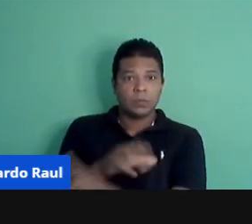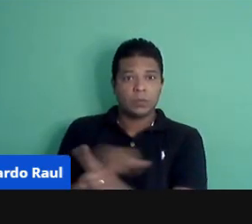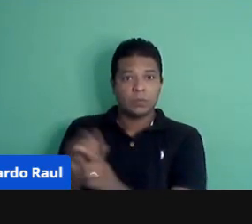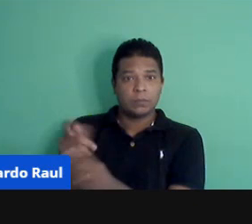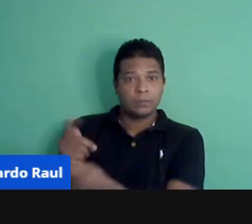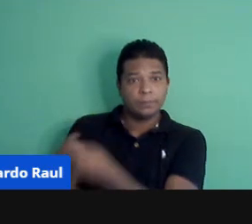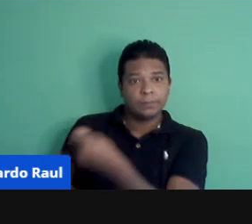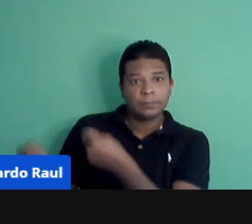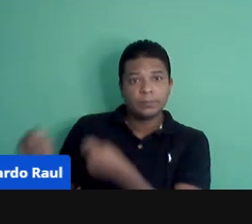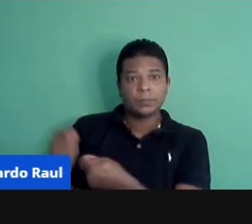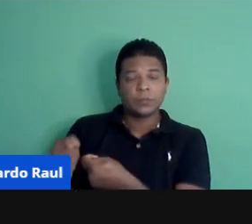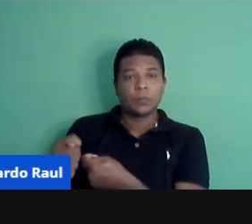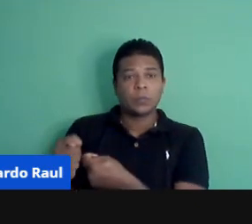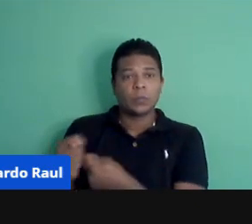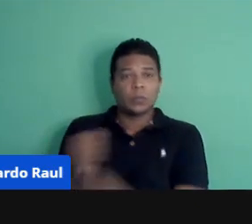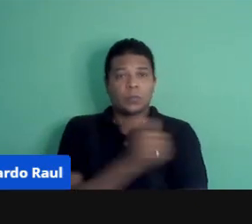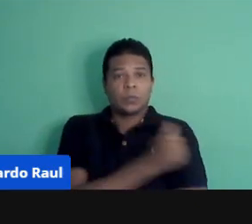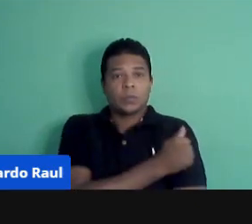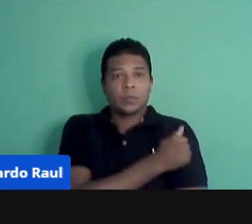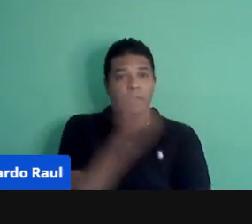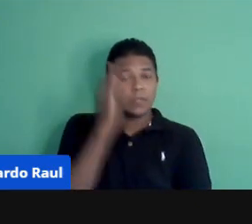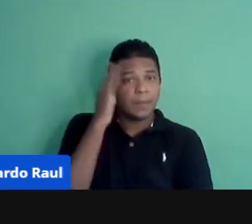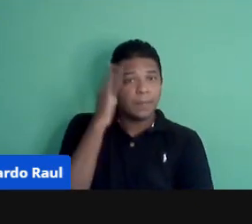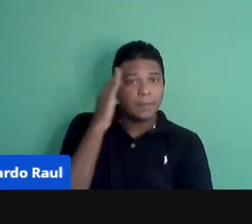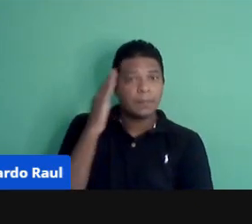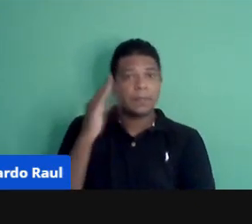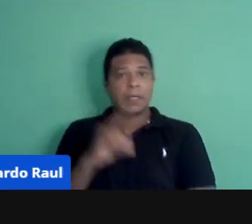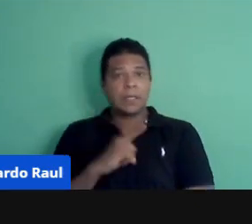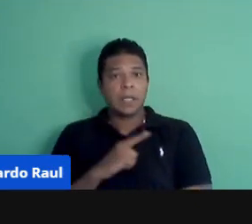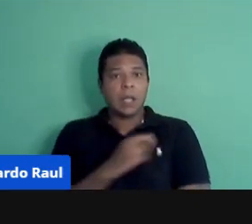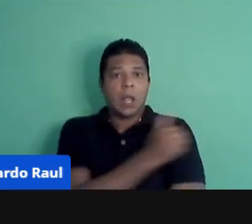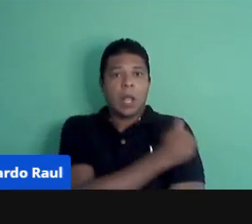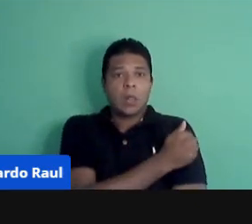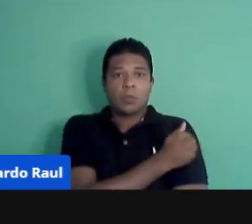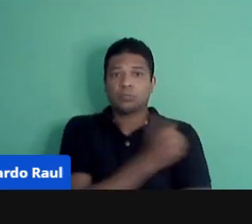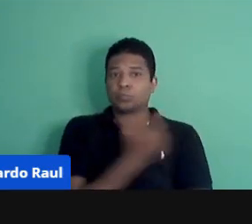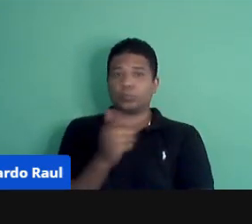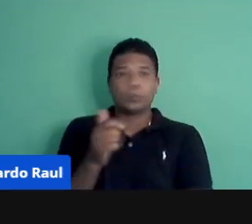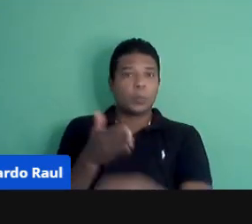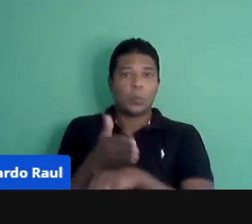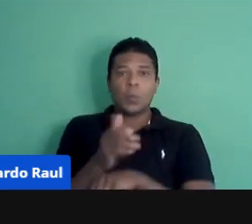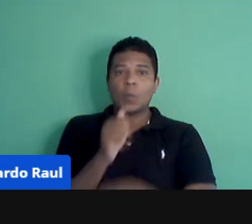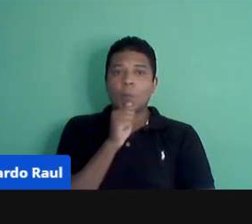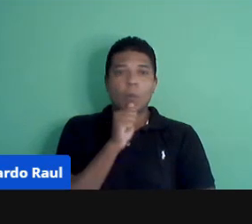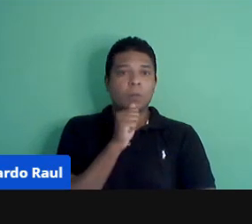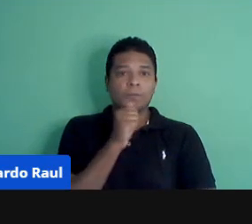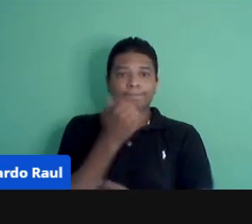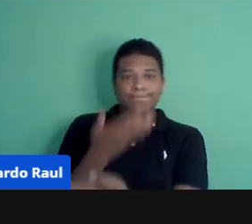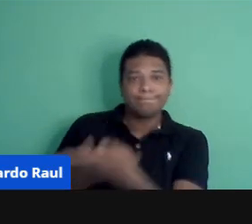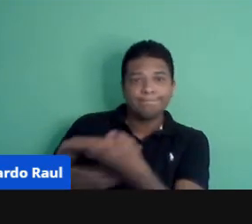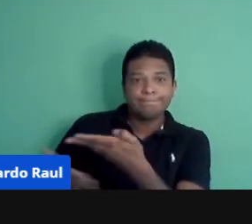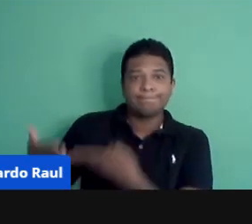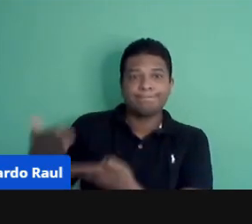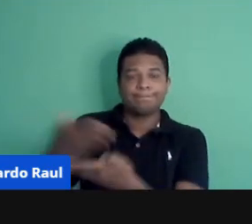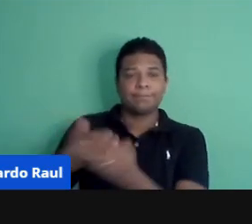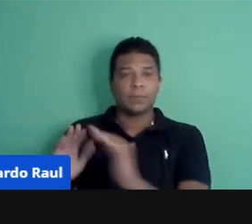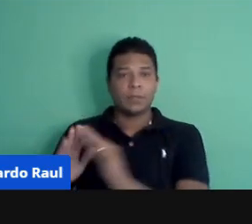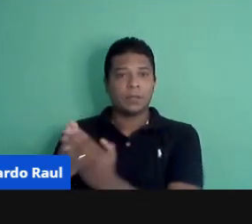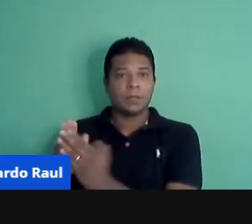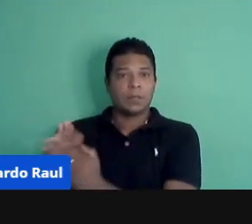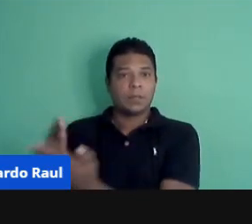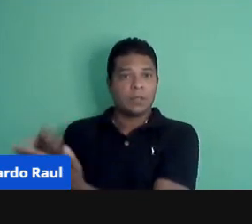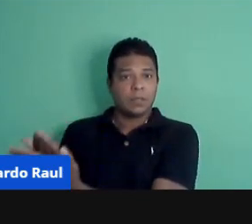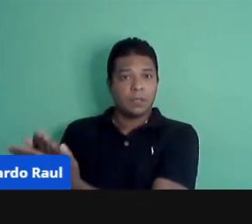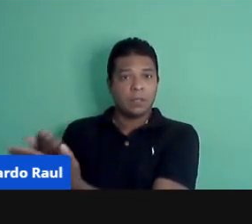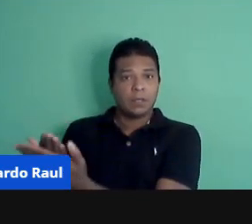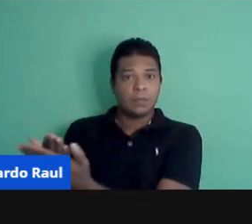aluno. Nós sabemos que nós temos alunos que não têm acesso, não têm interação nas aulas. A